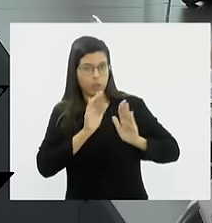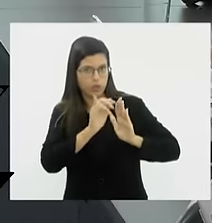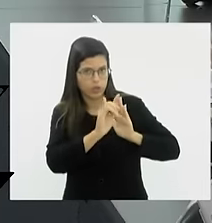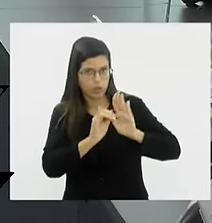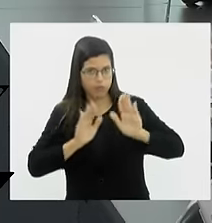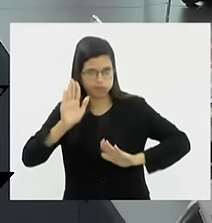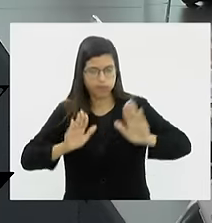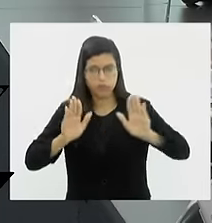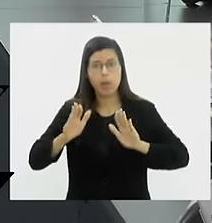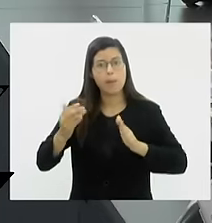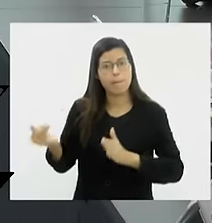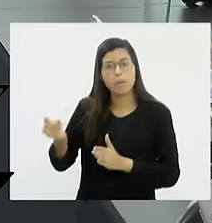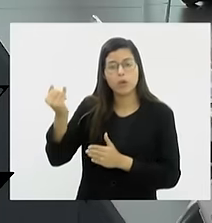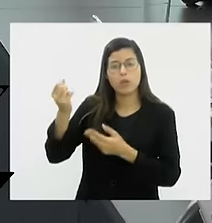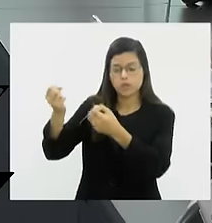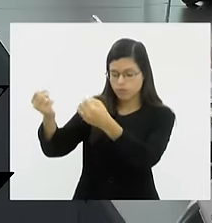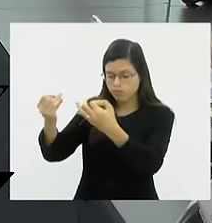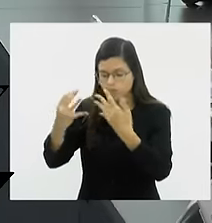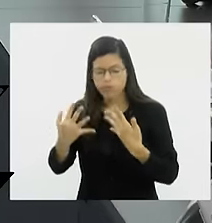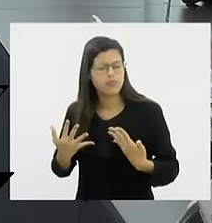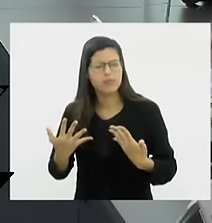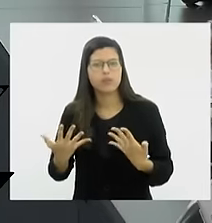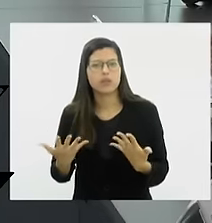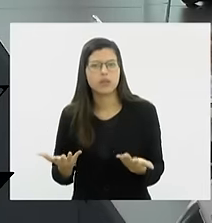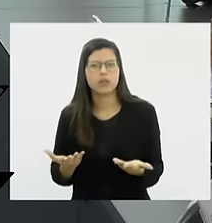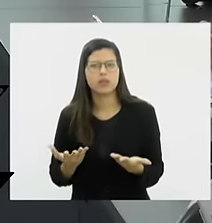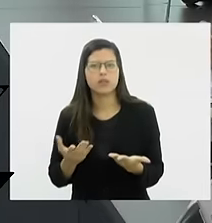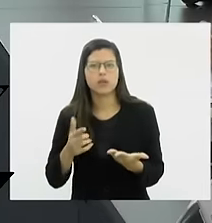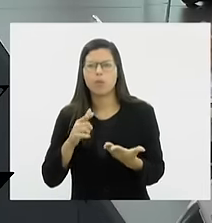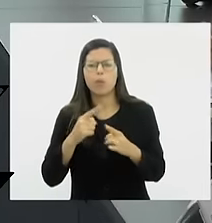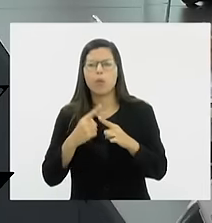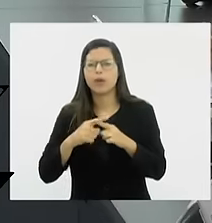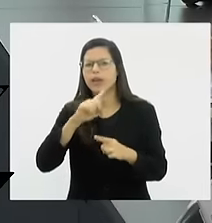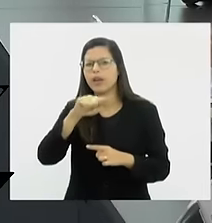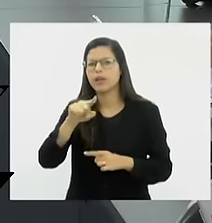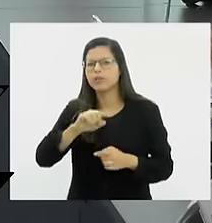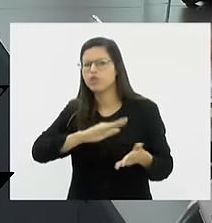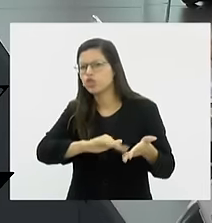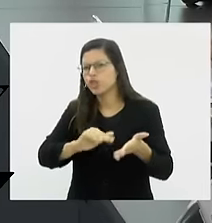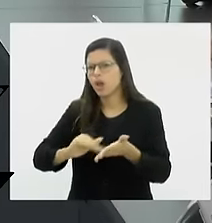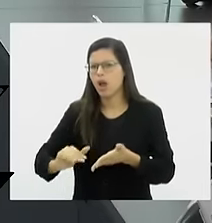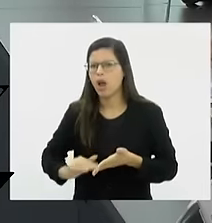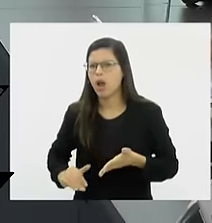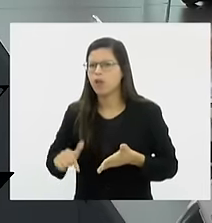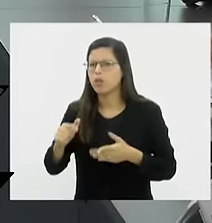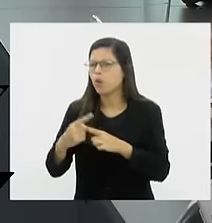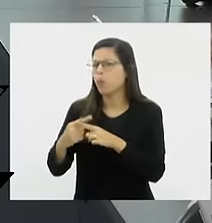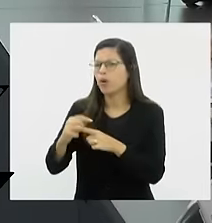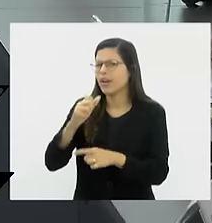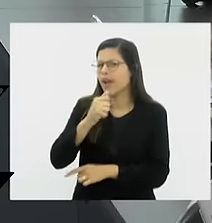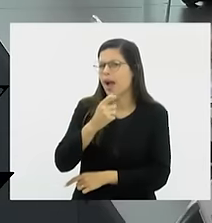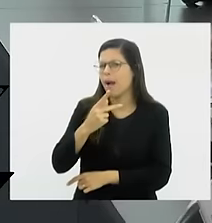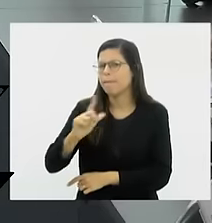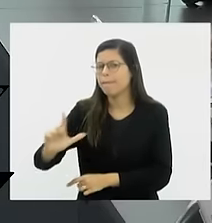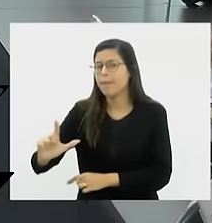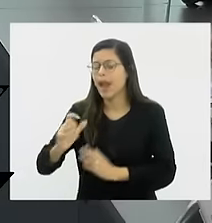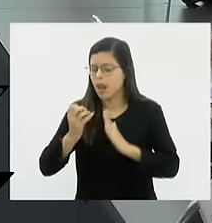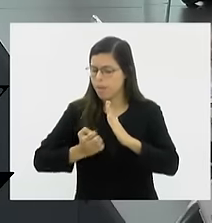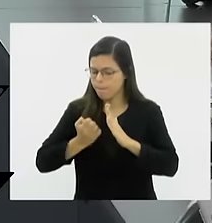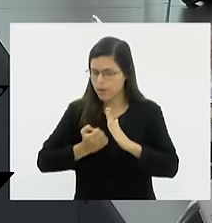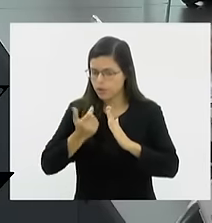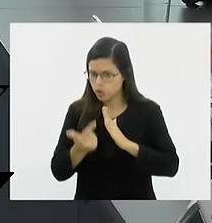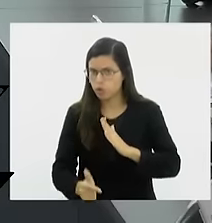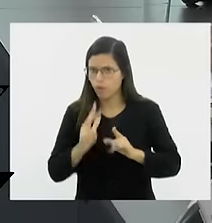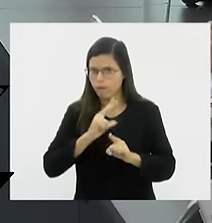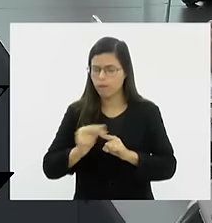ouvi-los, né, e esclarecer realmente o fato de ter sido impugnados e ter sido privilegiado a PL mais uma vez, mesmo depois de ter sido